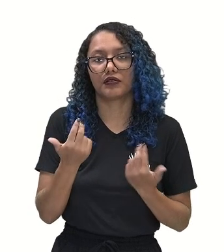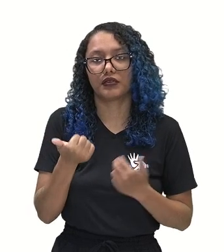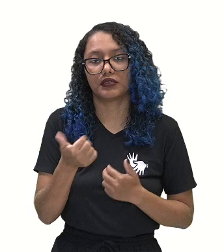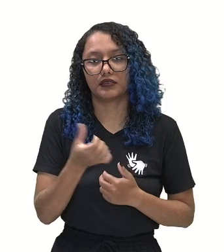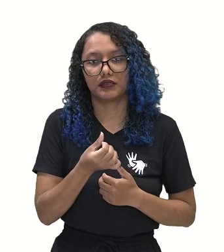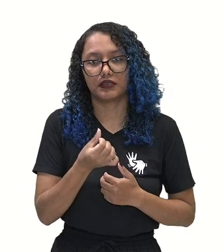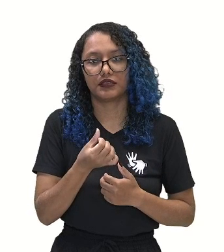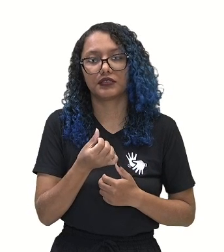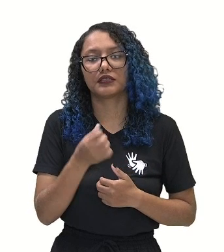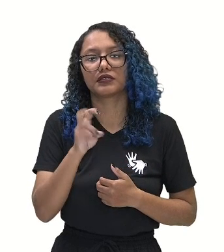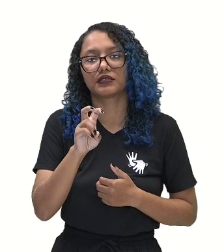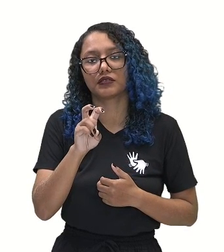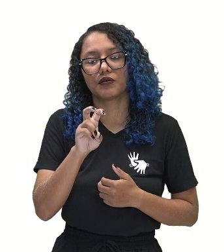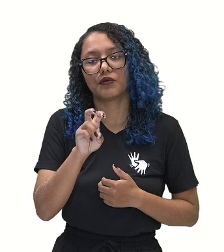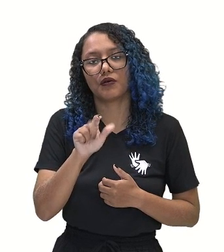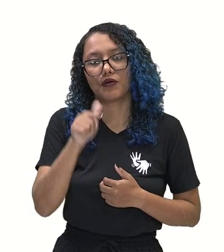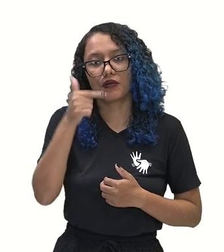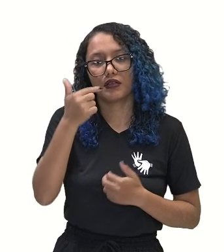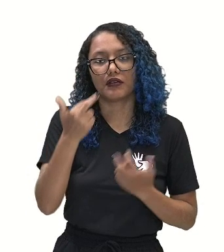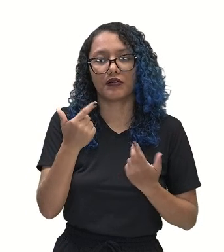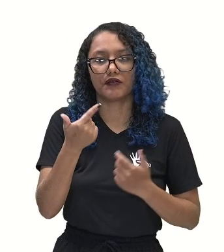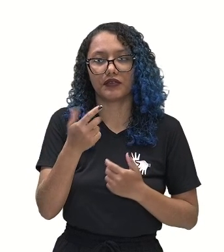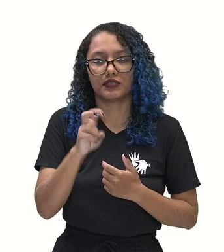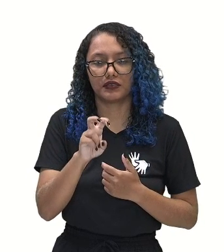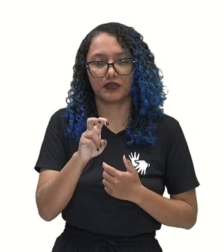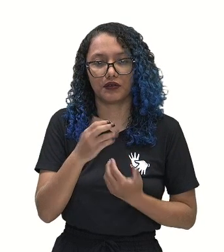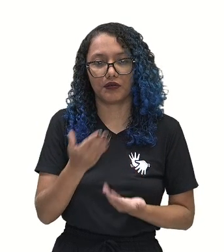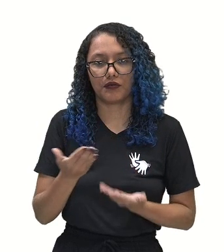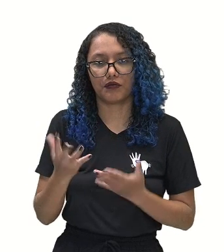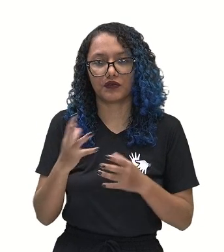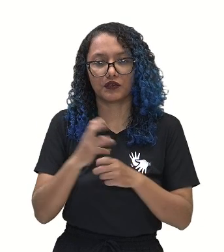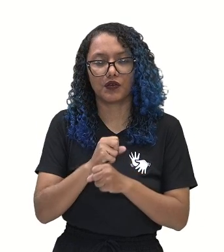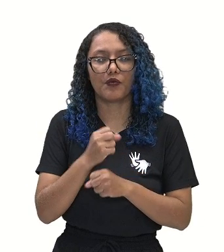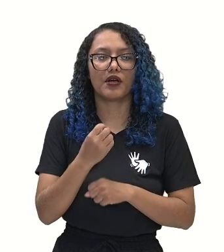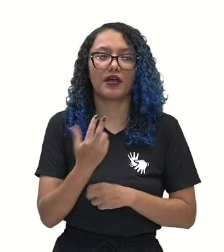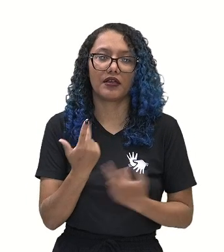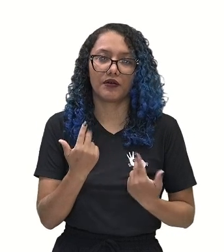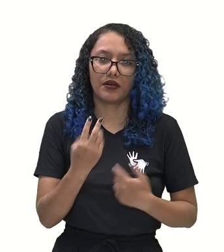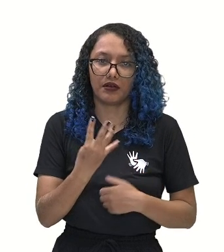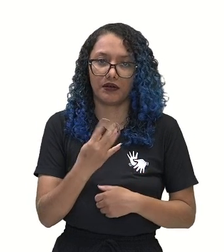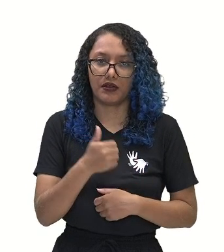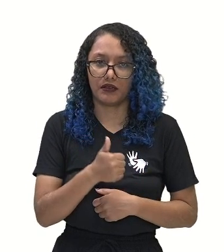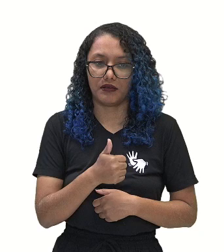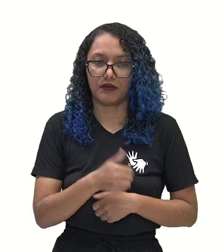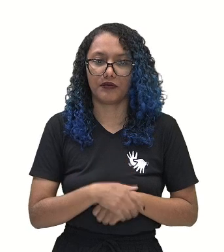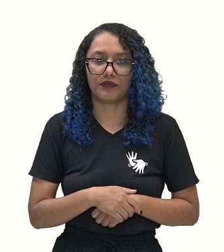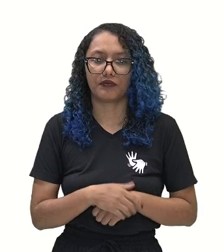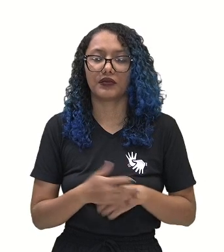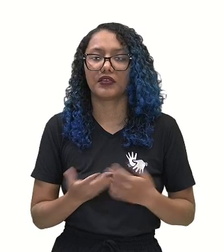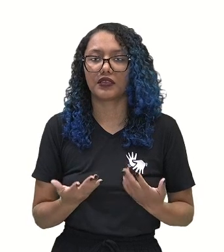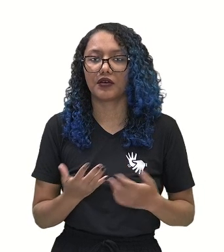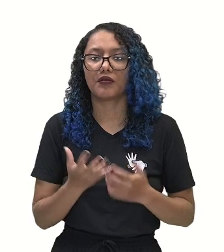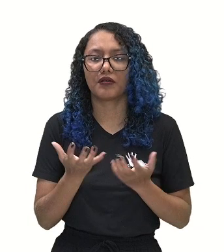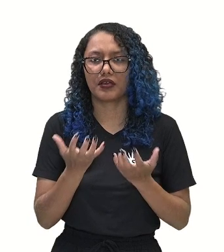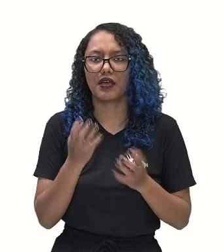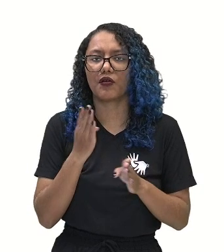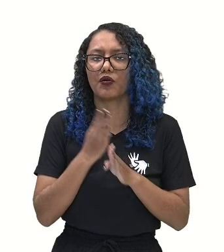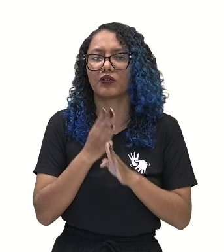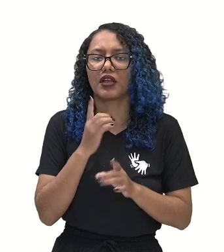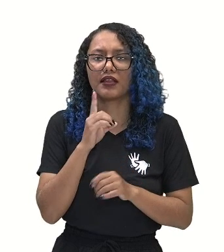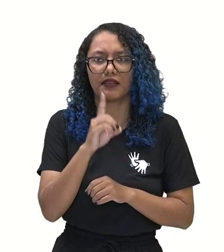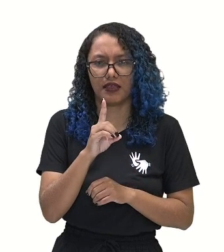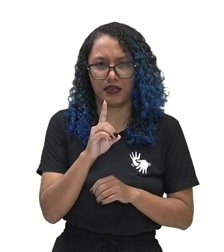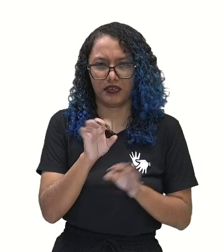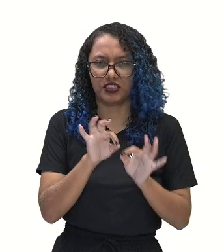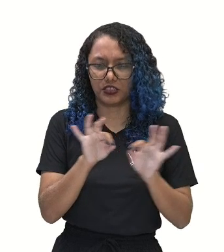quadrado, 25. 16 mais 25, 41. Como eu quero a distância, sempre